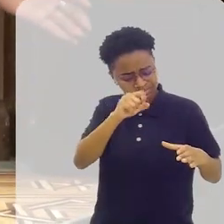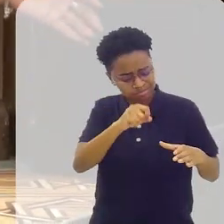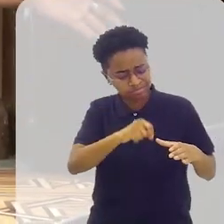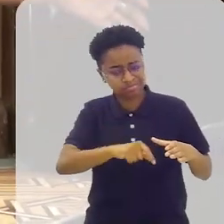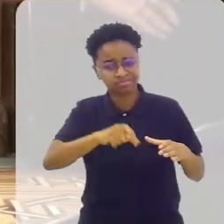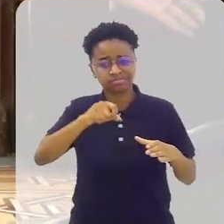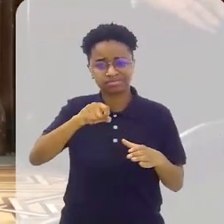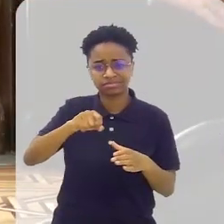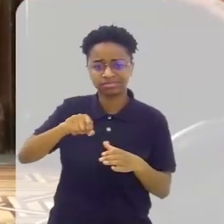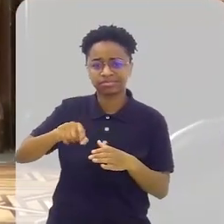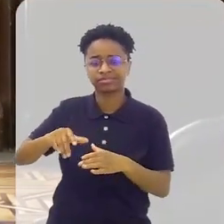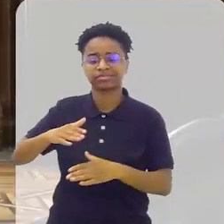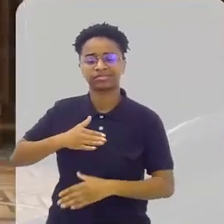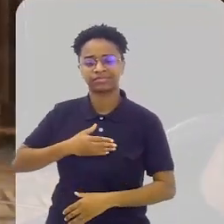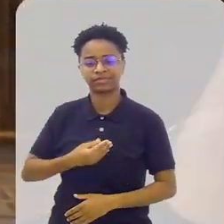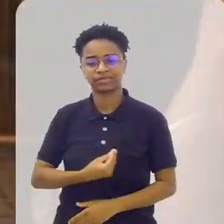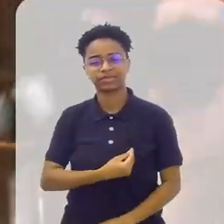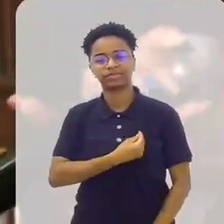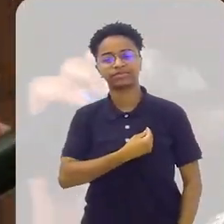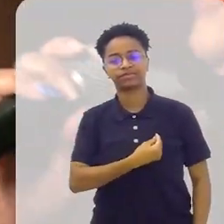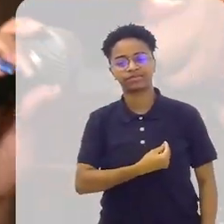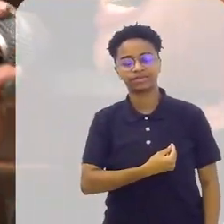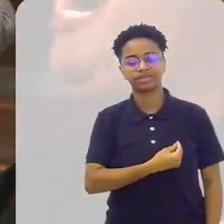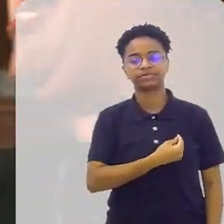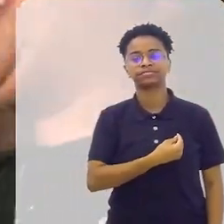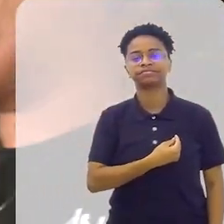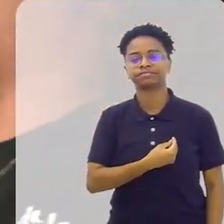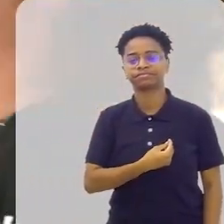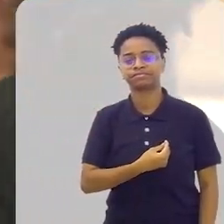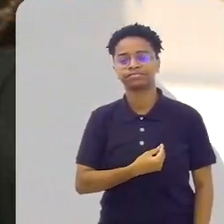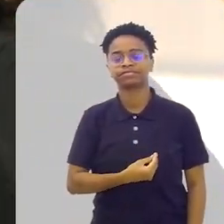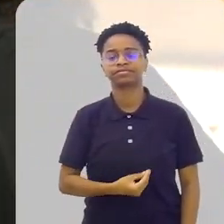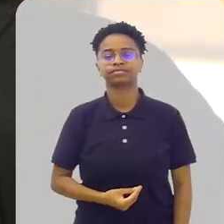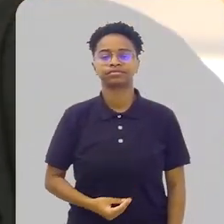revelam a semente na minha vida